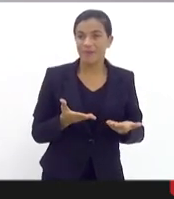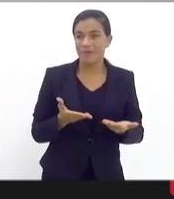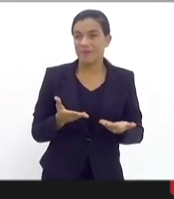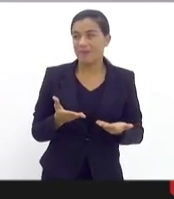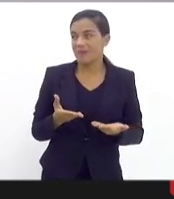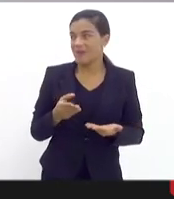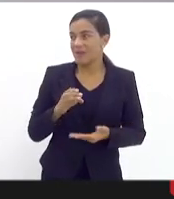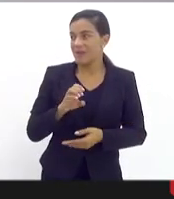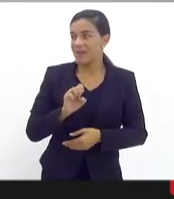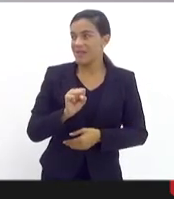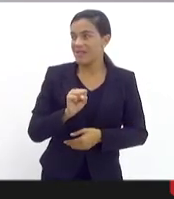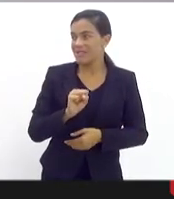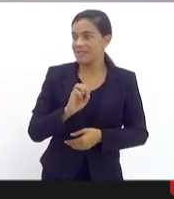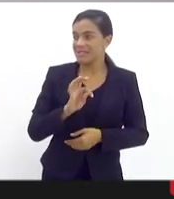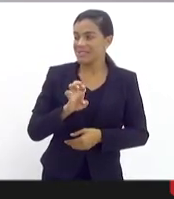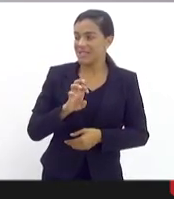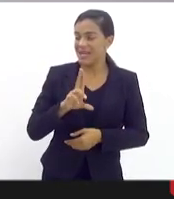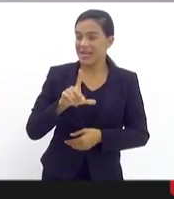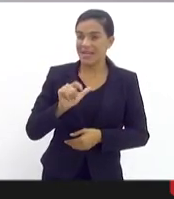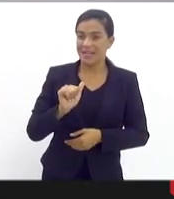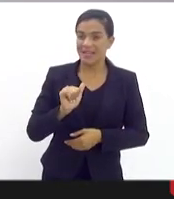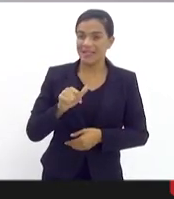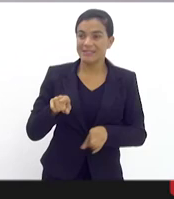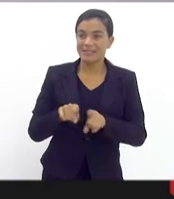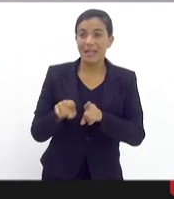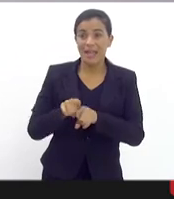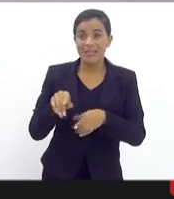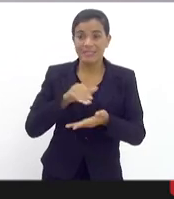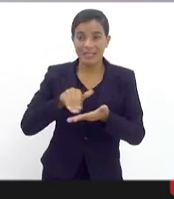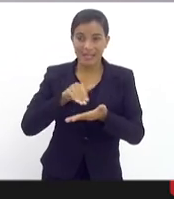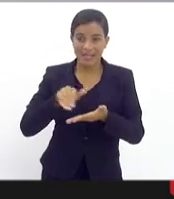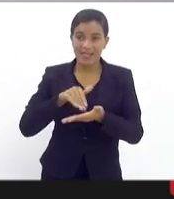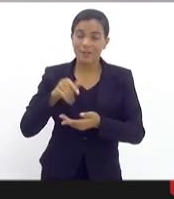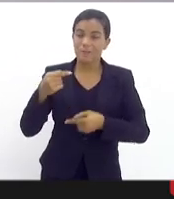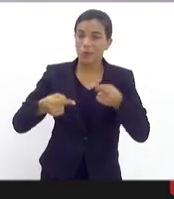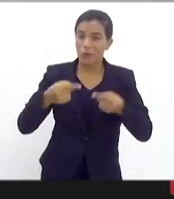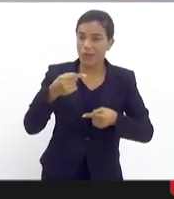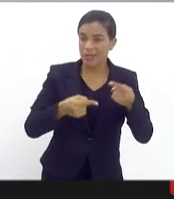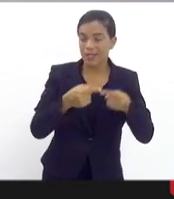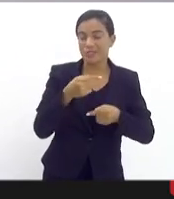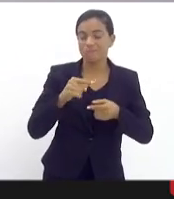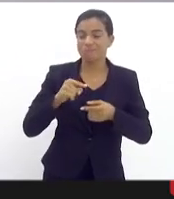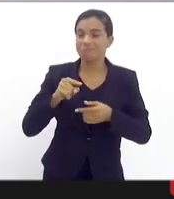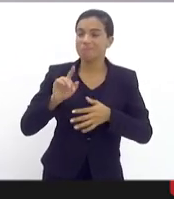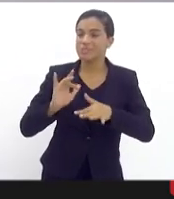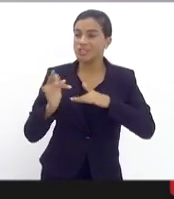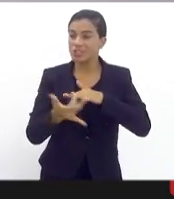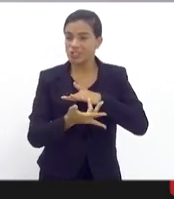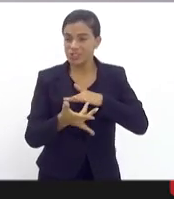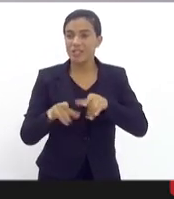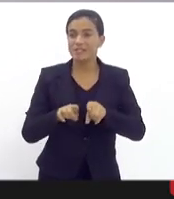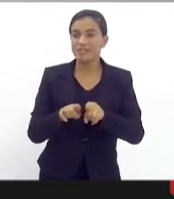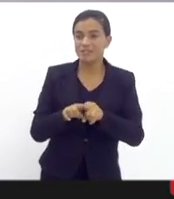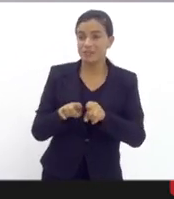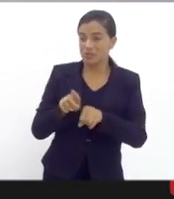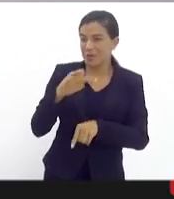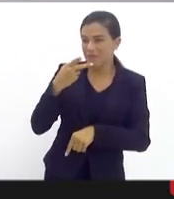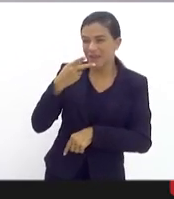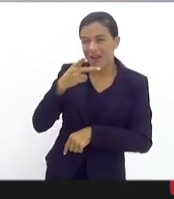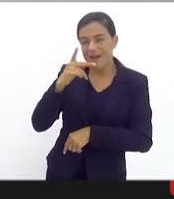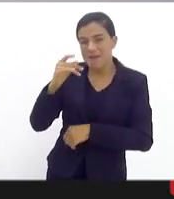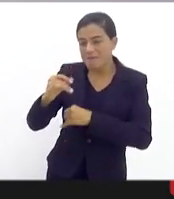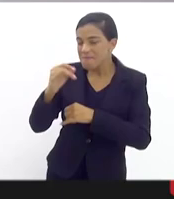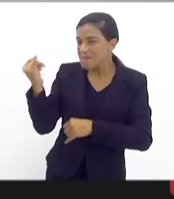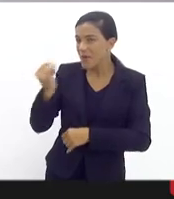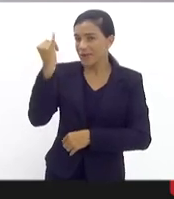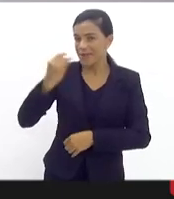a Estela Aranha. A Estela Aranha, ela é secretária de Políticas Digitais do Ministério da Justiça, e só para dizer o quanto é importante